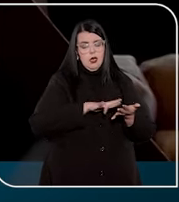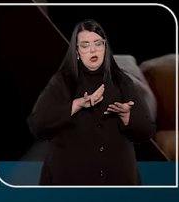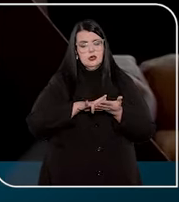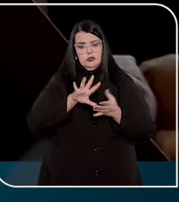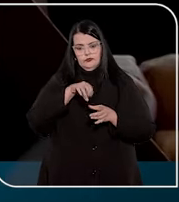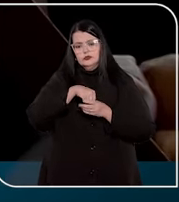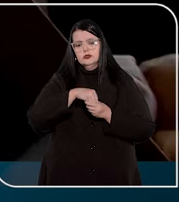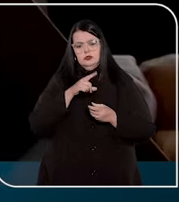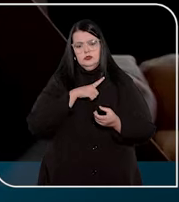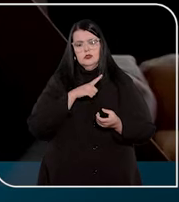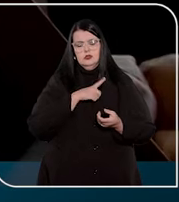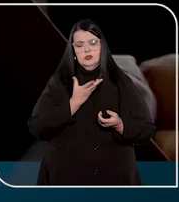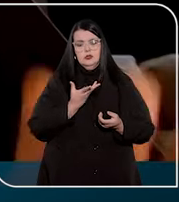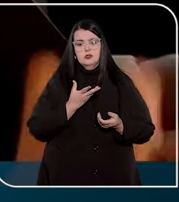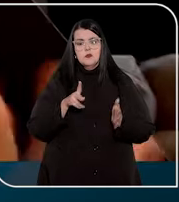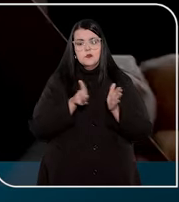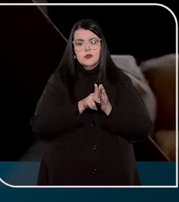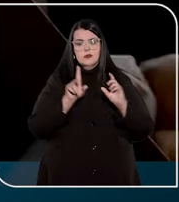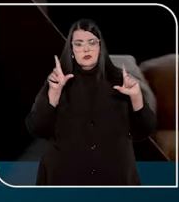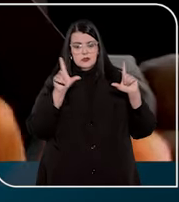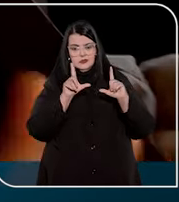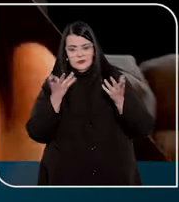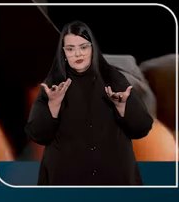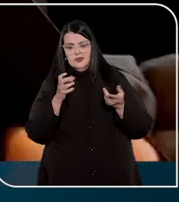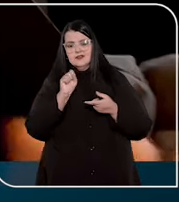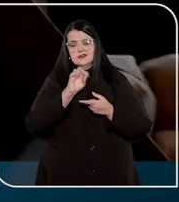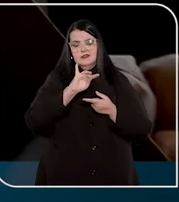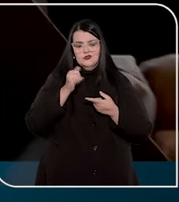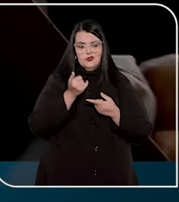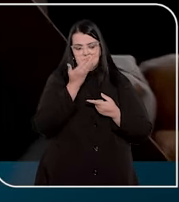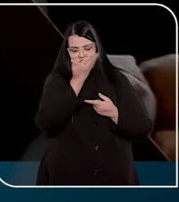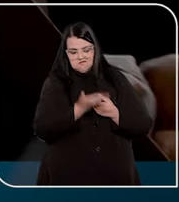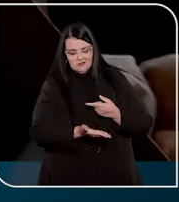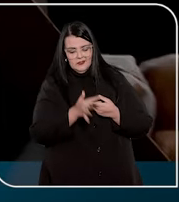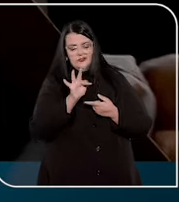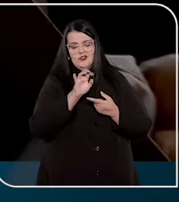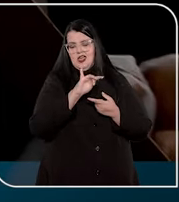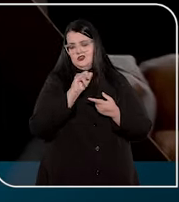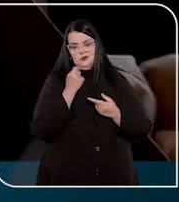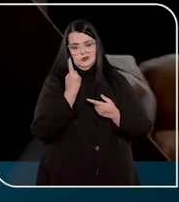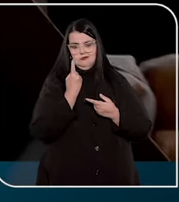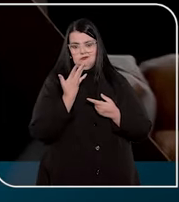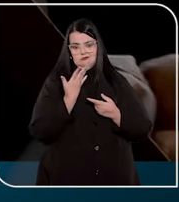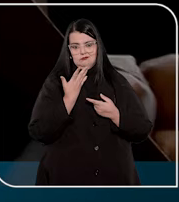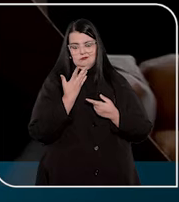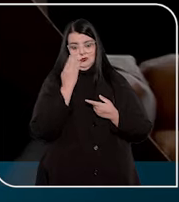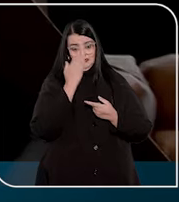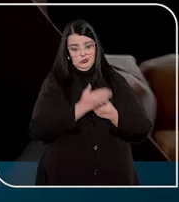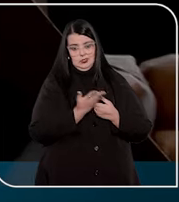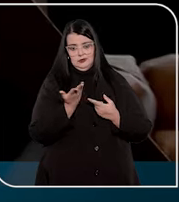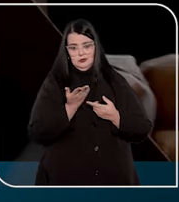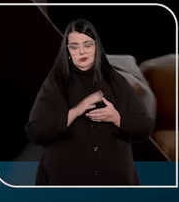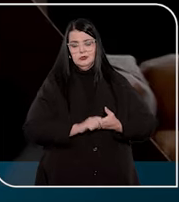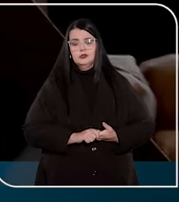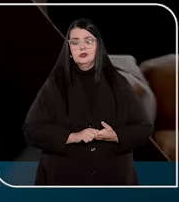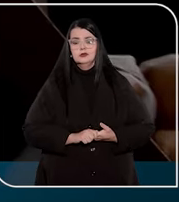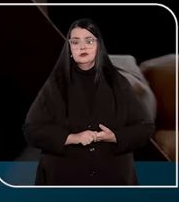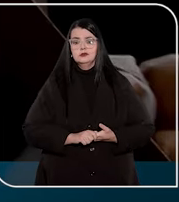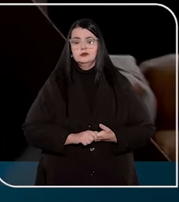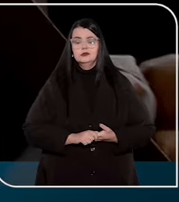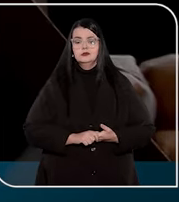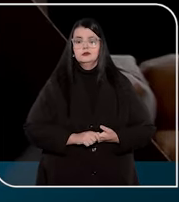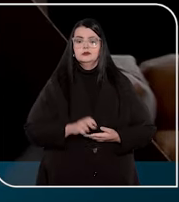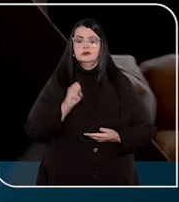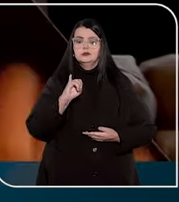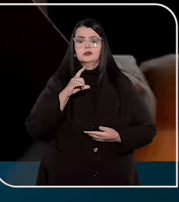situação, como aqui na TV do STJ, a Fátima cabível é só você. Então, o que eu quero dizer com isso é o seguinte: se